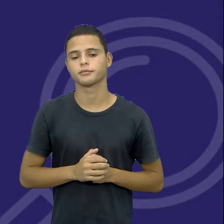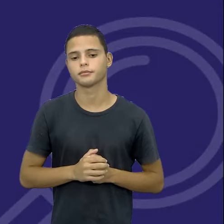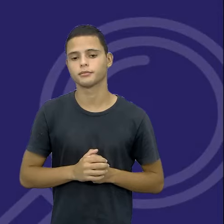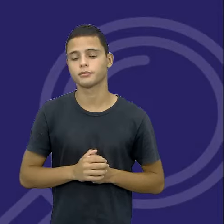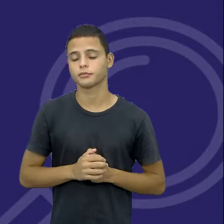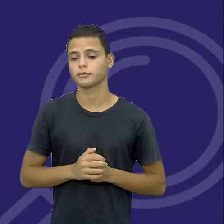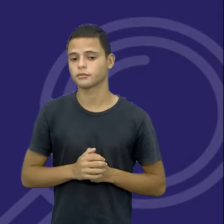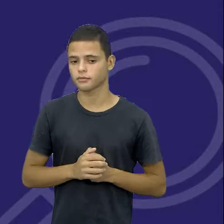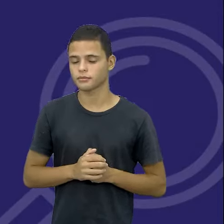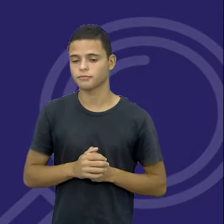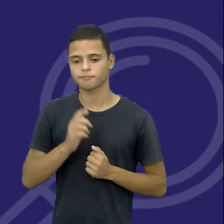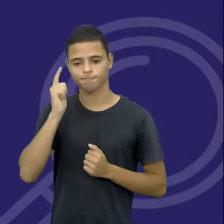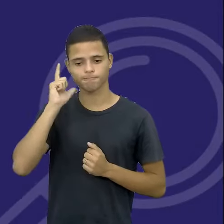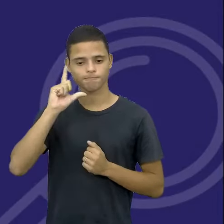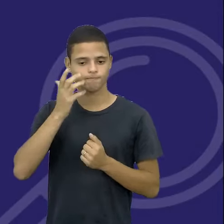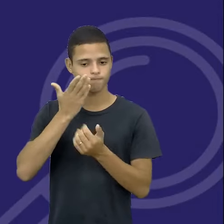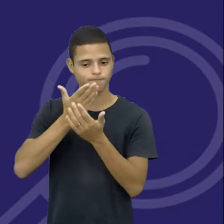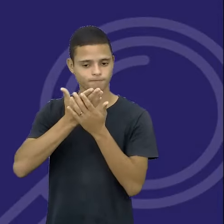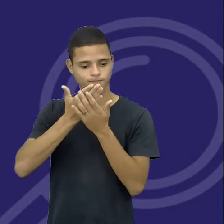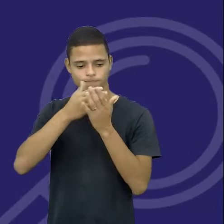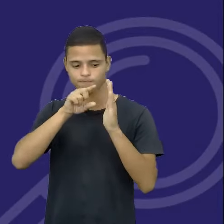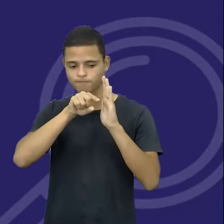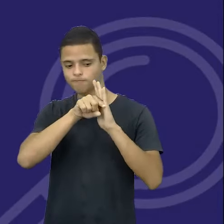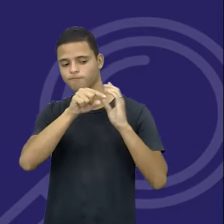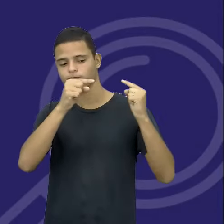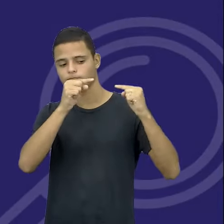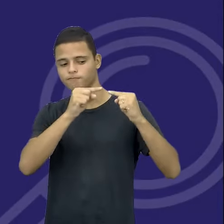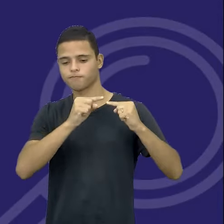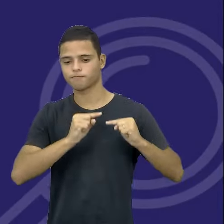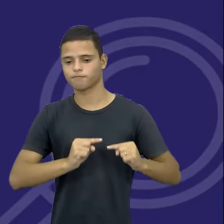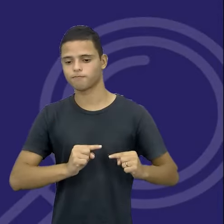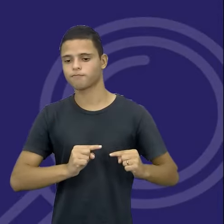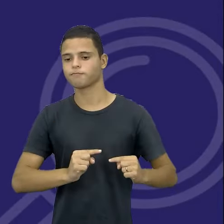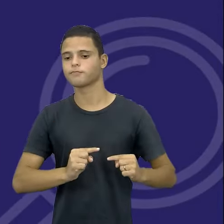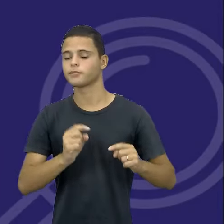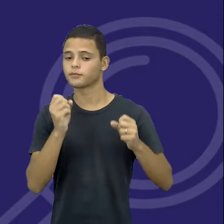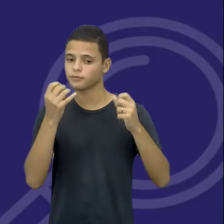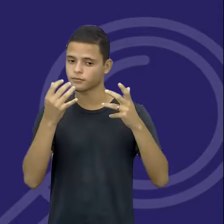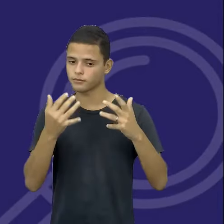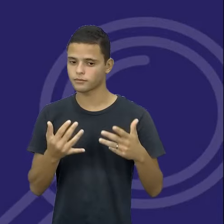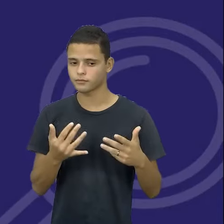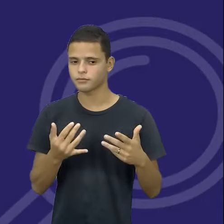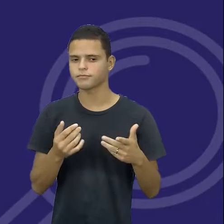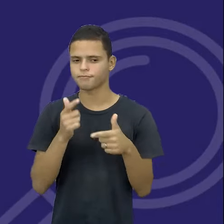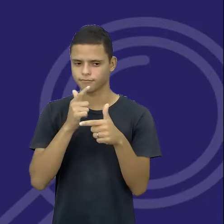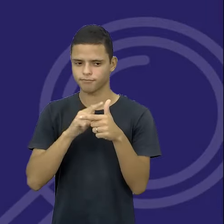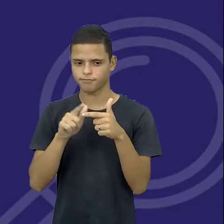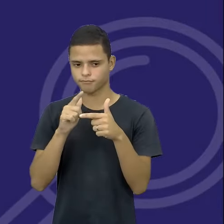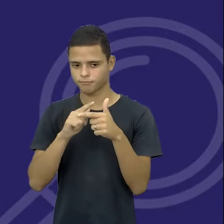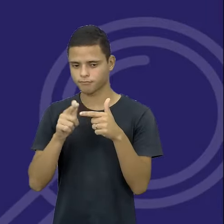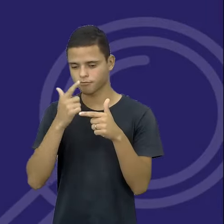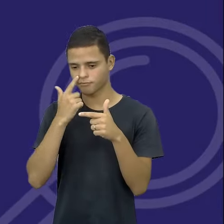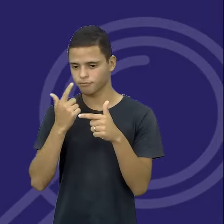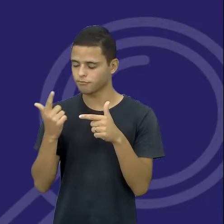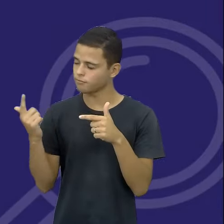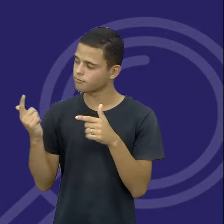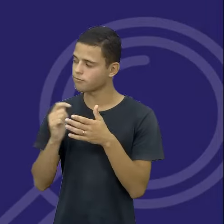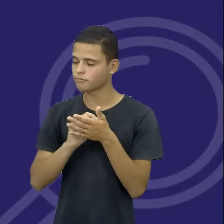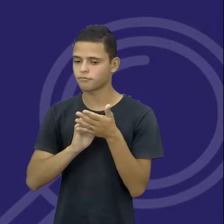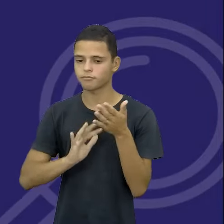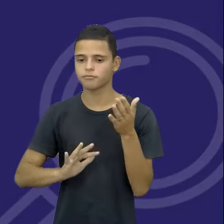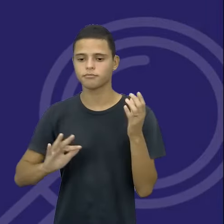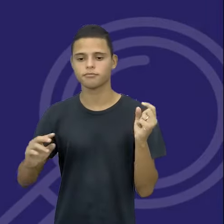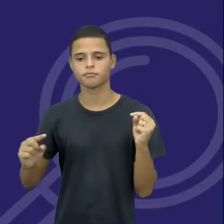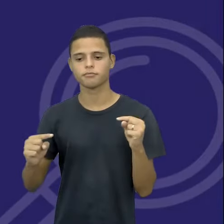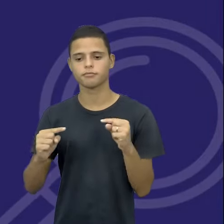para os estudos das análises combinatórias. Tá? Então, esse tipo de problemas, né, que está bem de